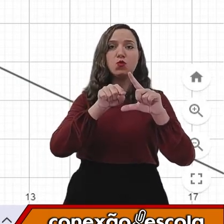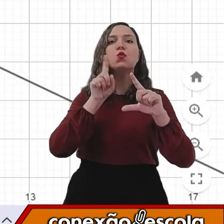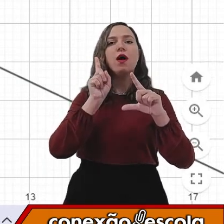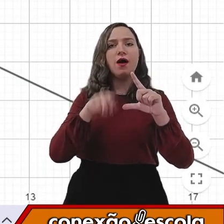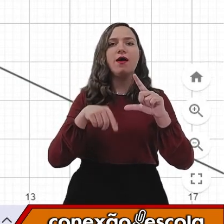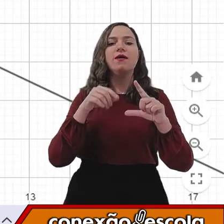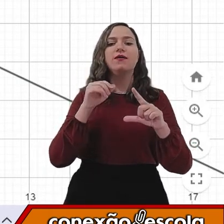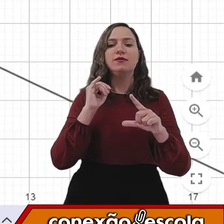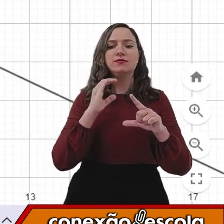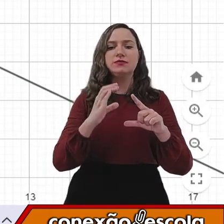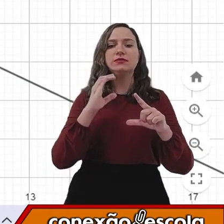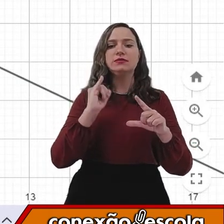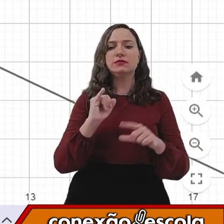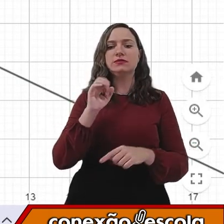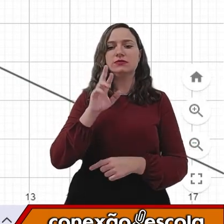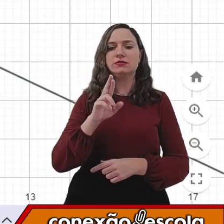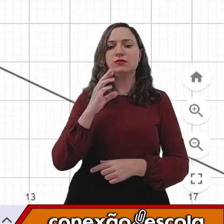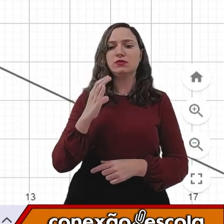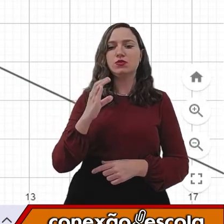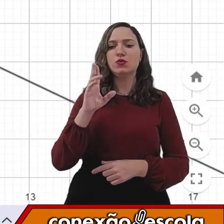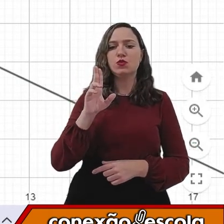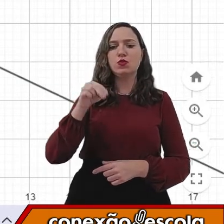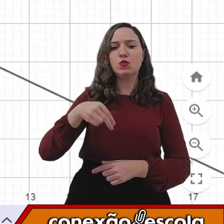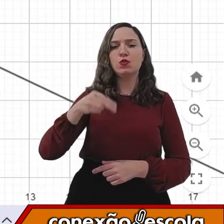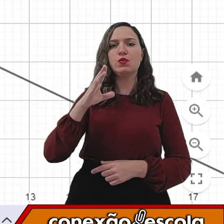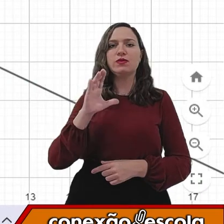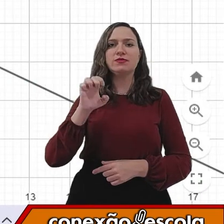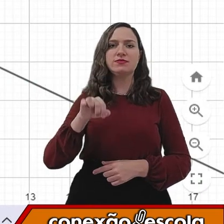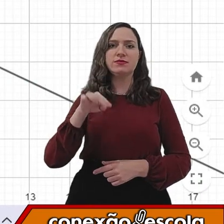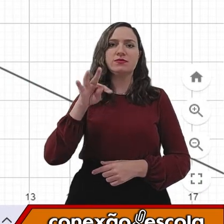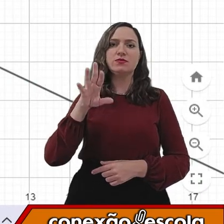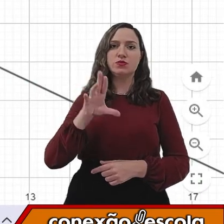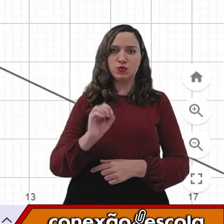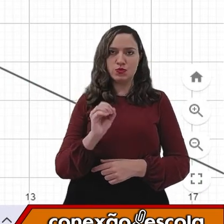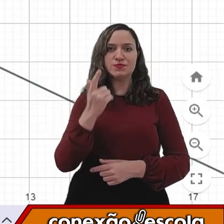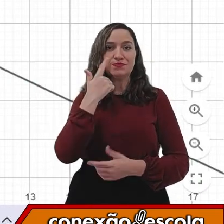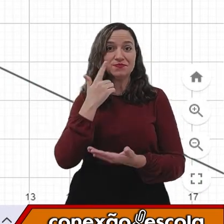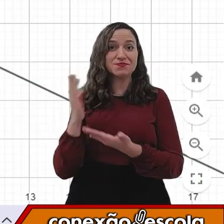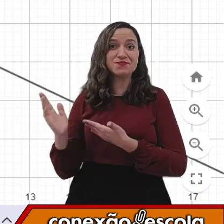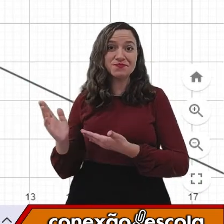meio aqui desse triângulo, que é um triângulo acutângulo.